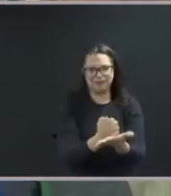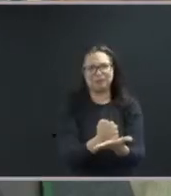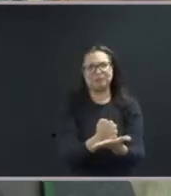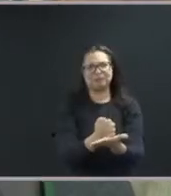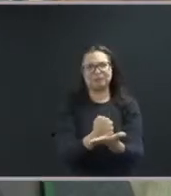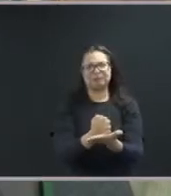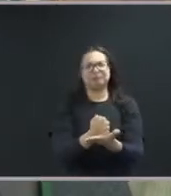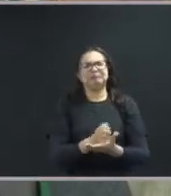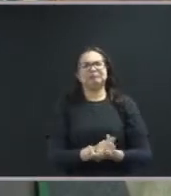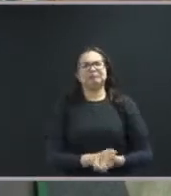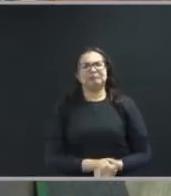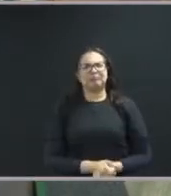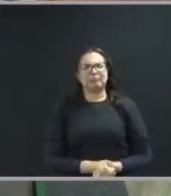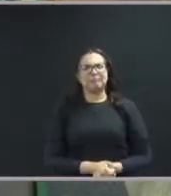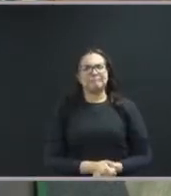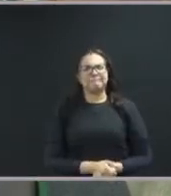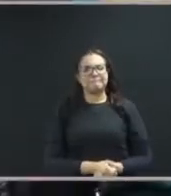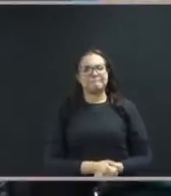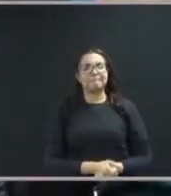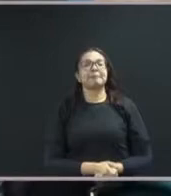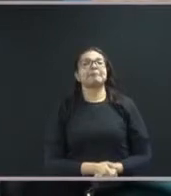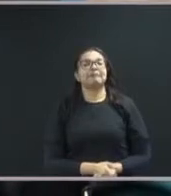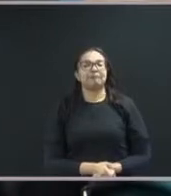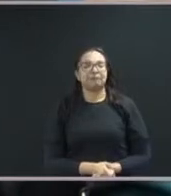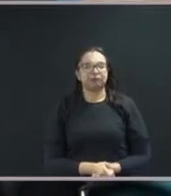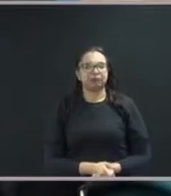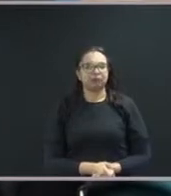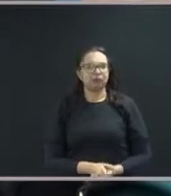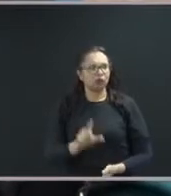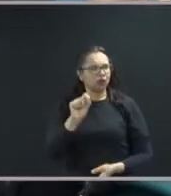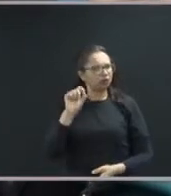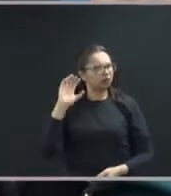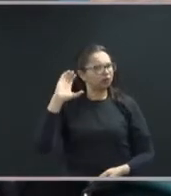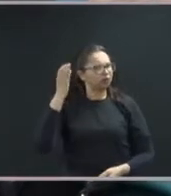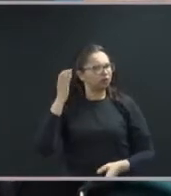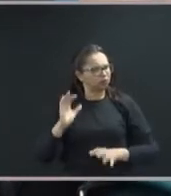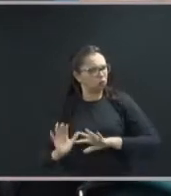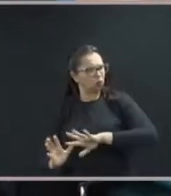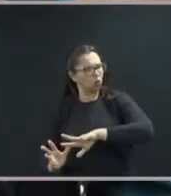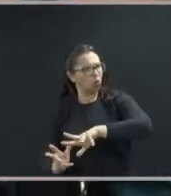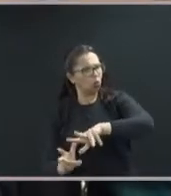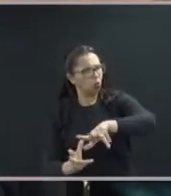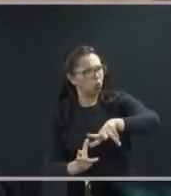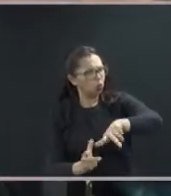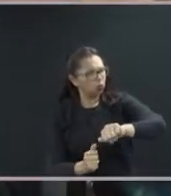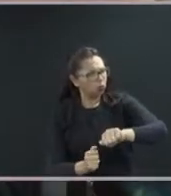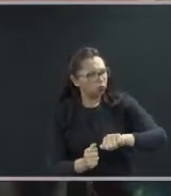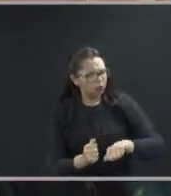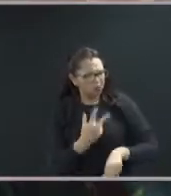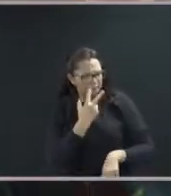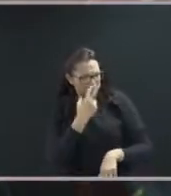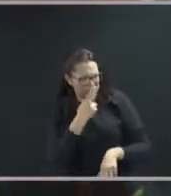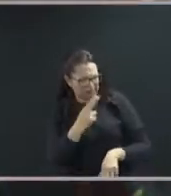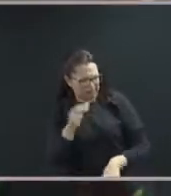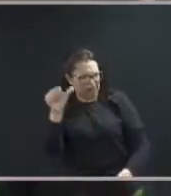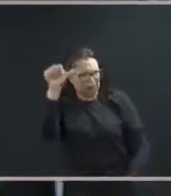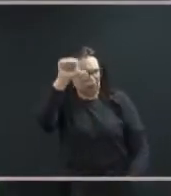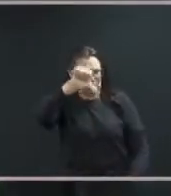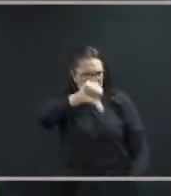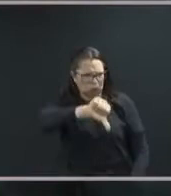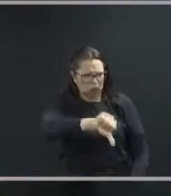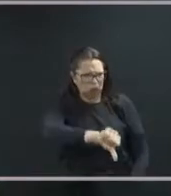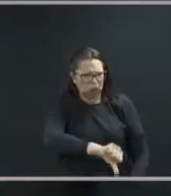meu irmão. Vai vir muita coisa aí que o irmão vai pôr a mão na cabeça. Quando parece que está tudo perdido, Jesus vem nas